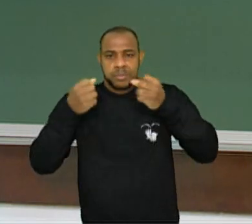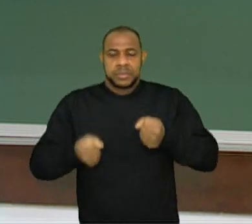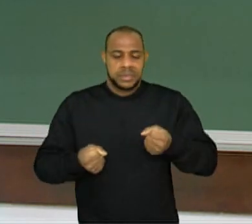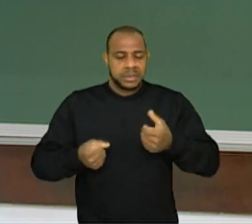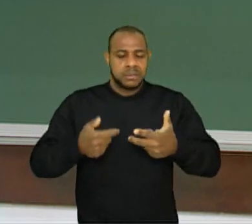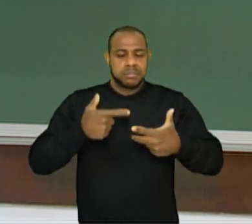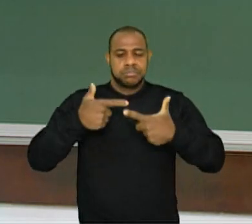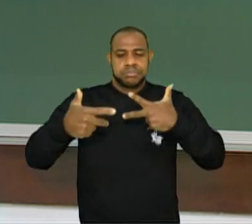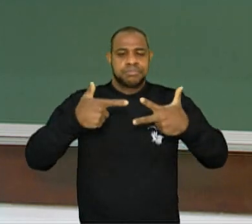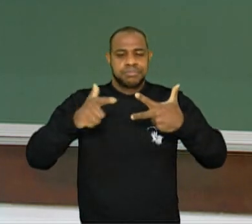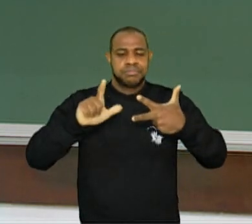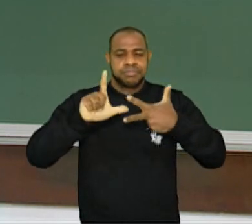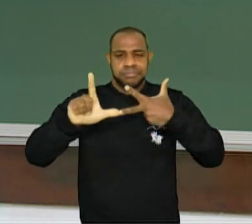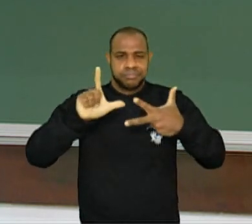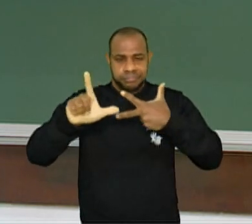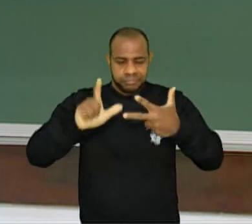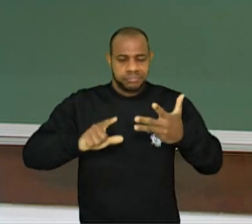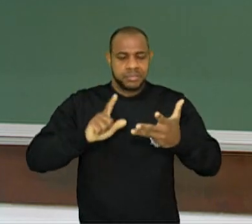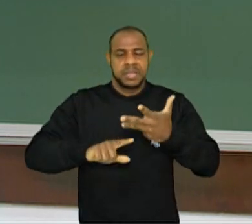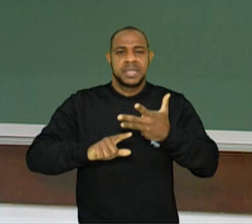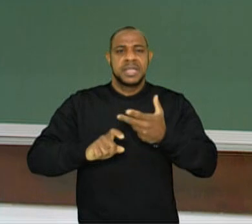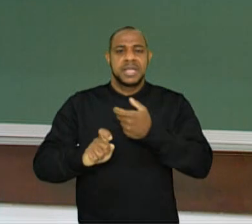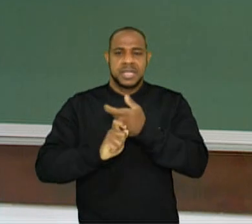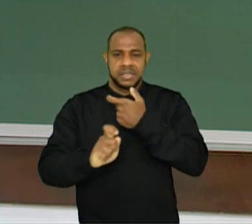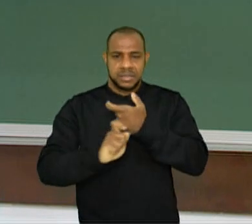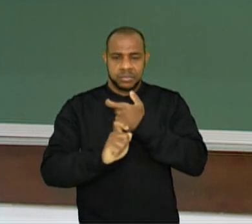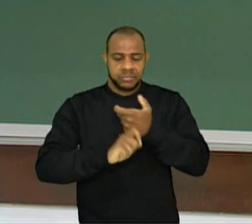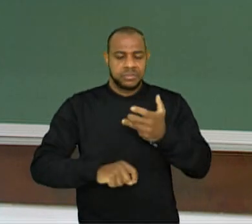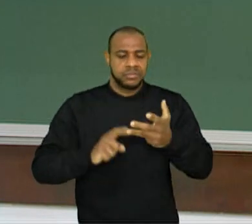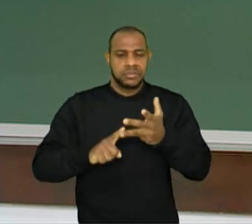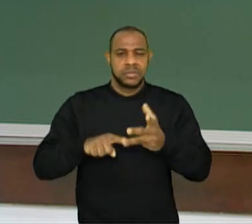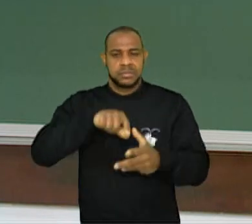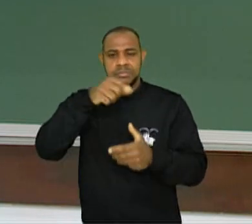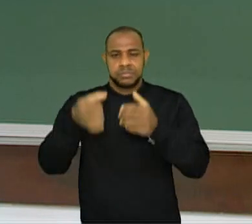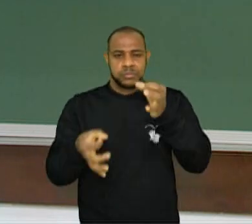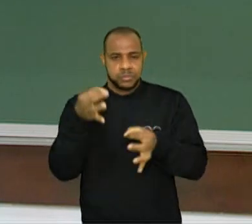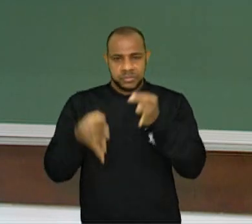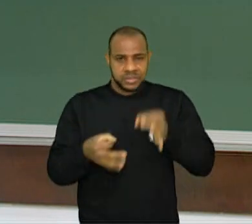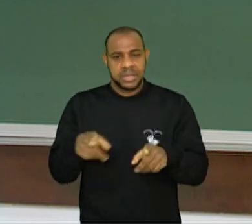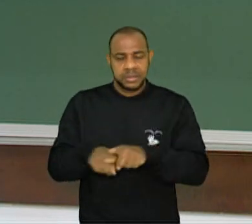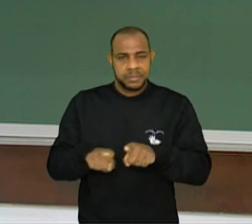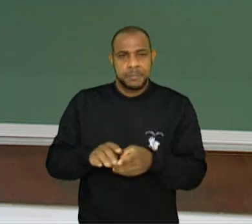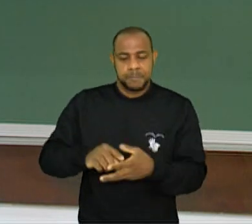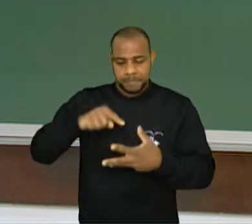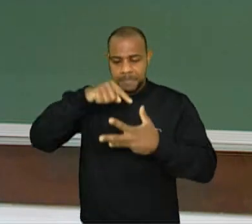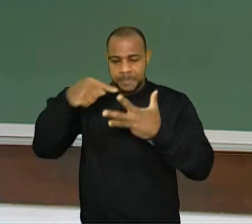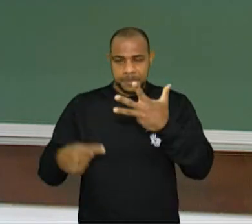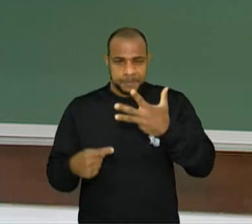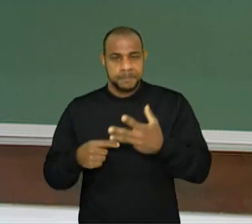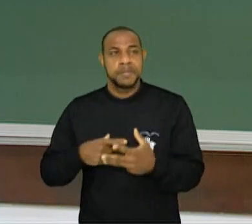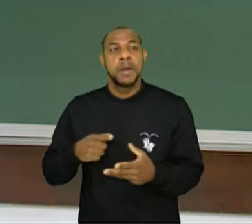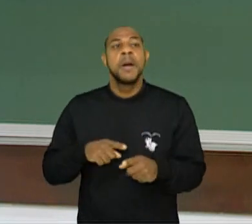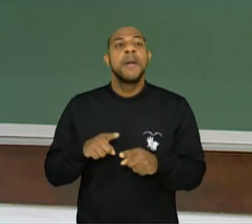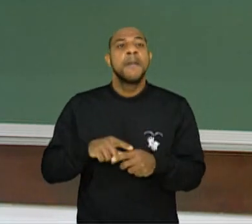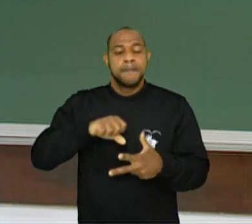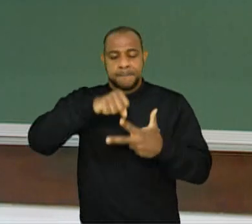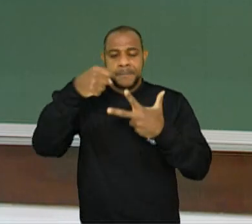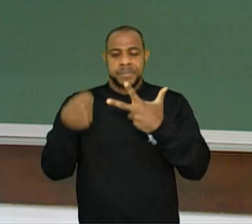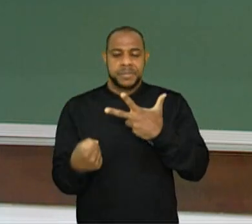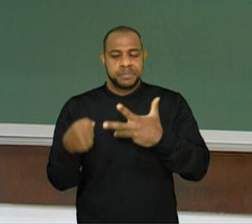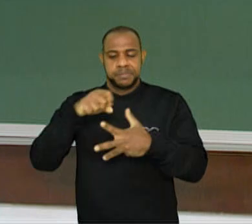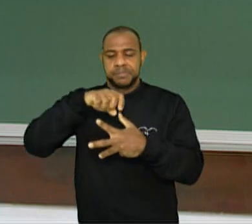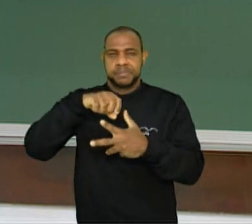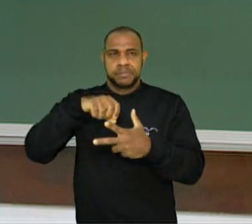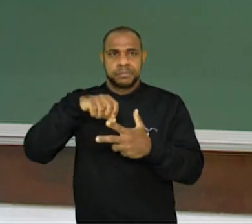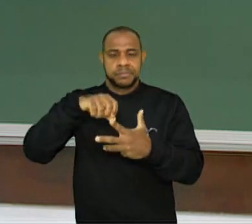legislativo e o judiciário. Eles funcionam de maneira harmônica, deve ser assim. Por isso o presidente, que representa o país,